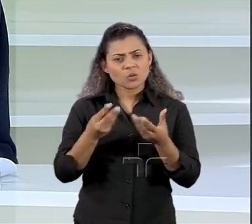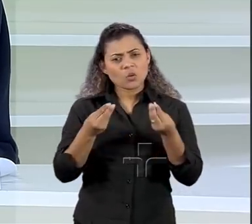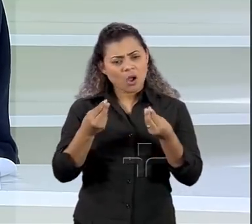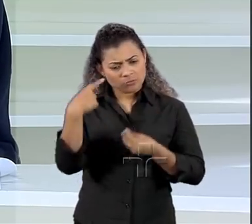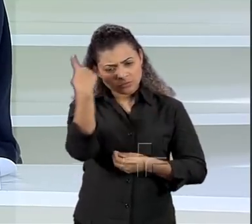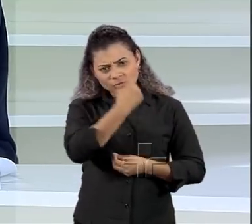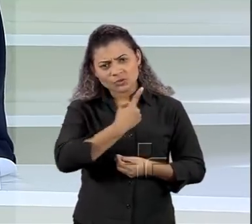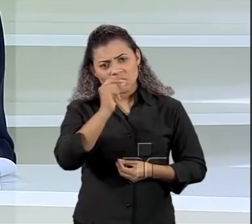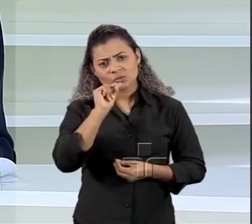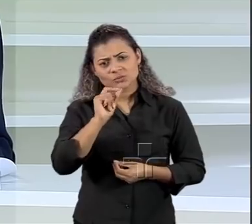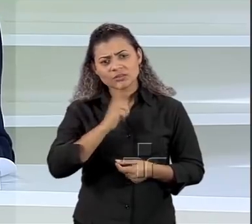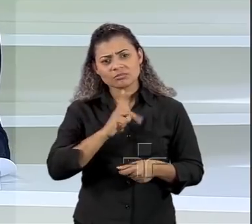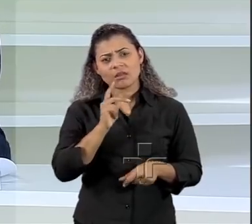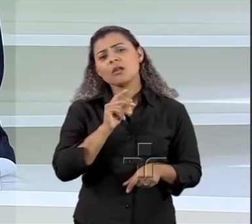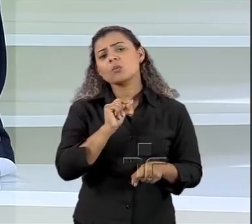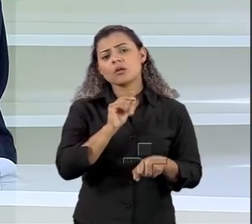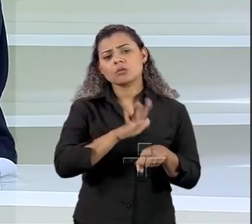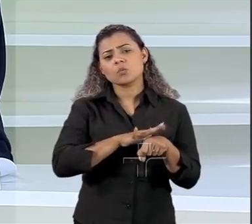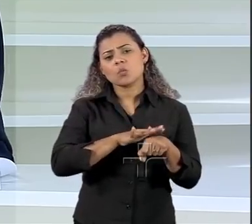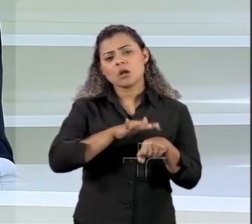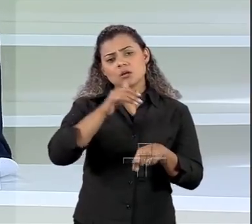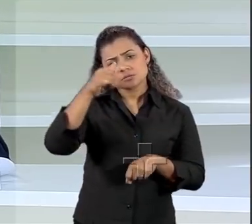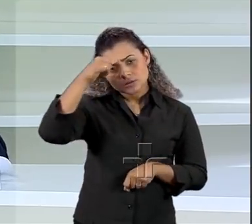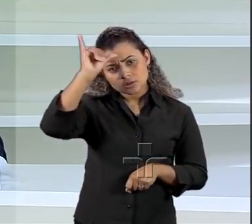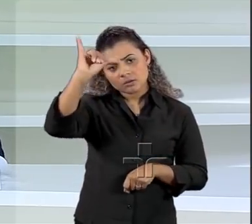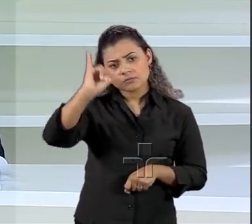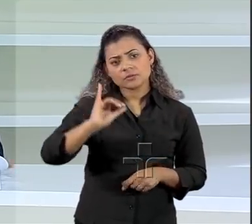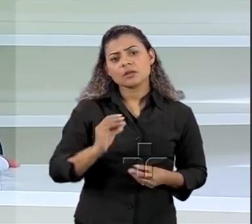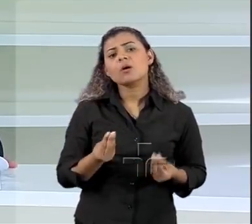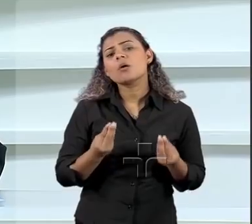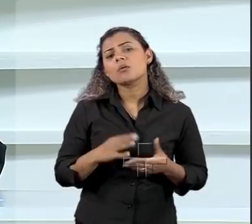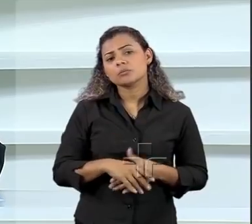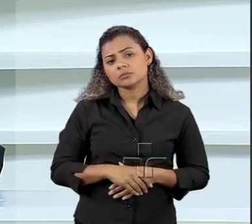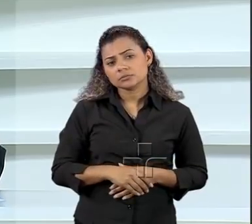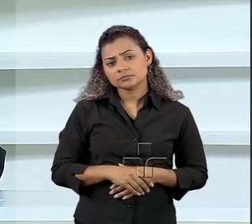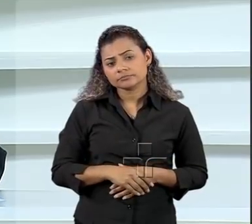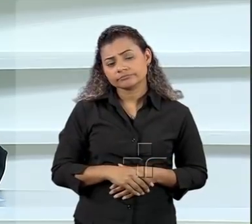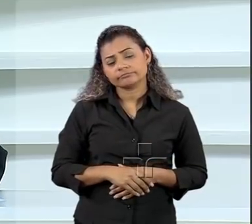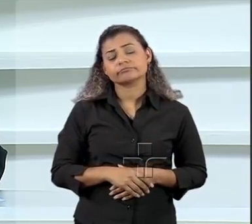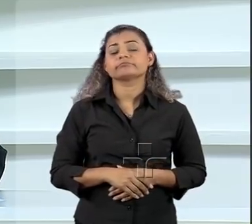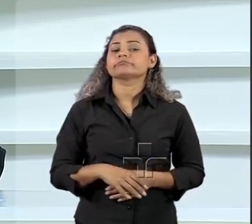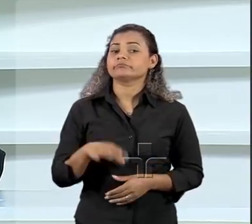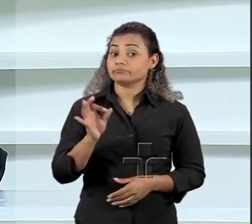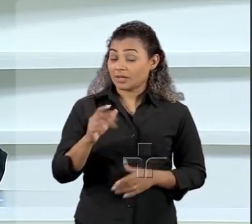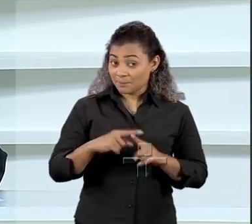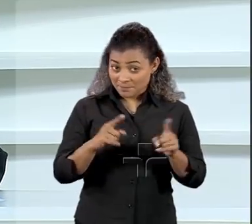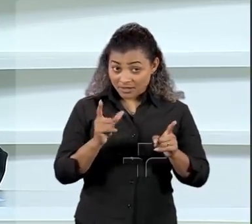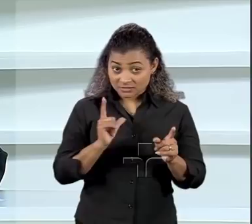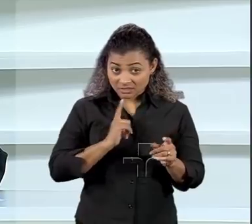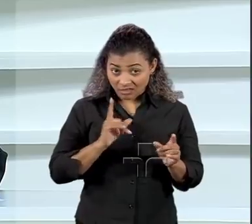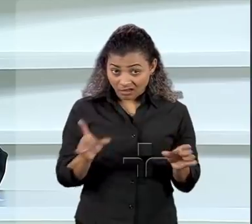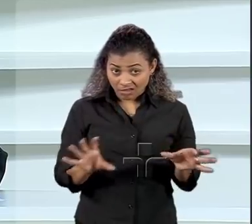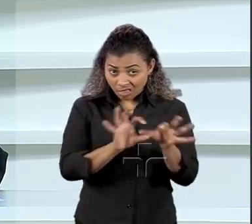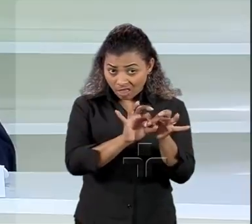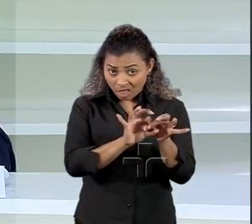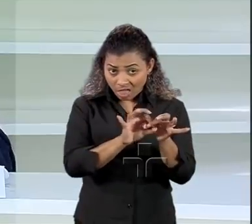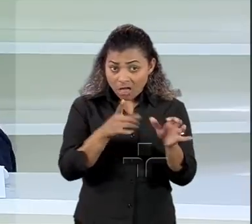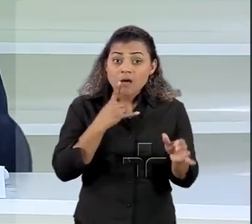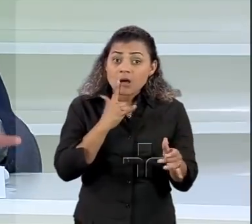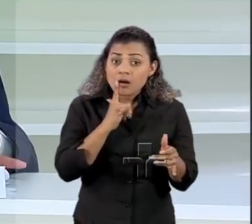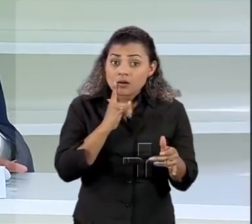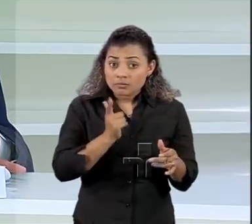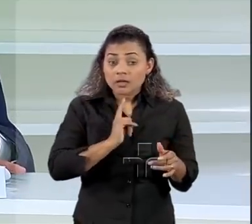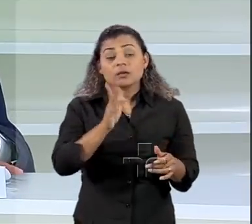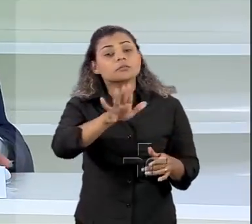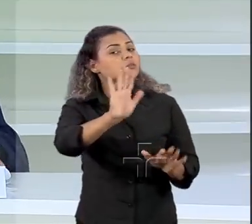termos de programa de prevenção com uma saúde bucal deste jeito? Mas isso não tem a ver com o alcoolismo, não? Não, o alcoolismo